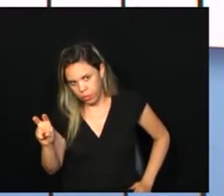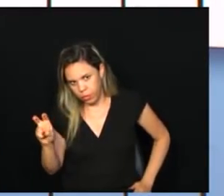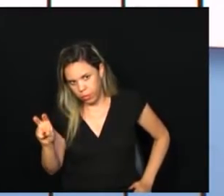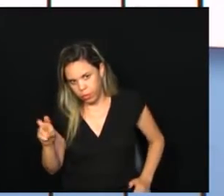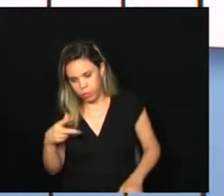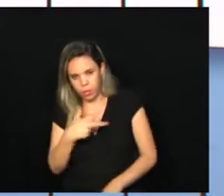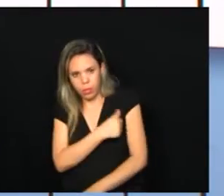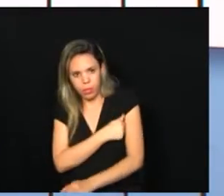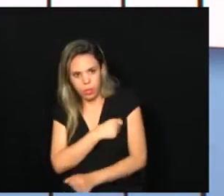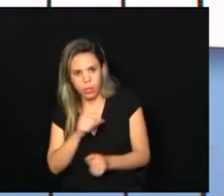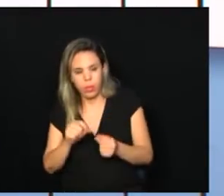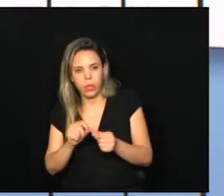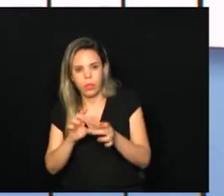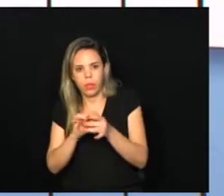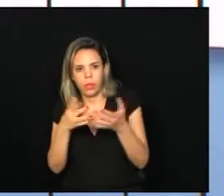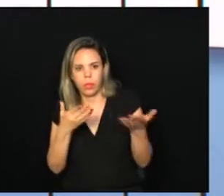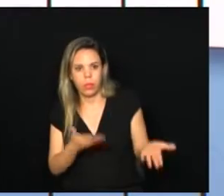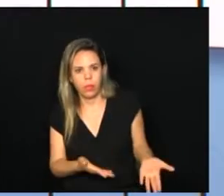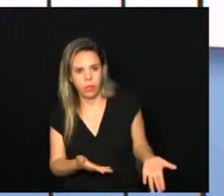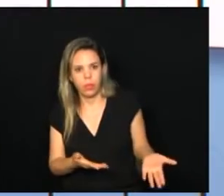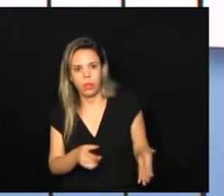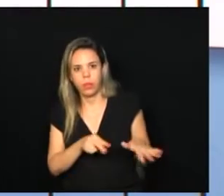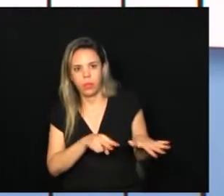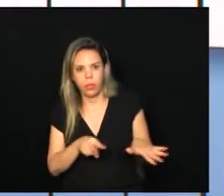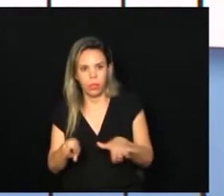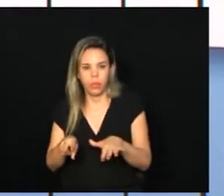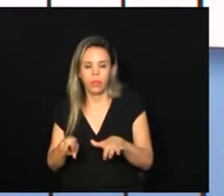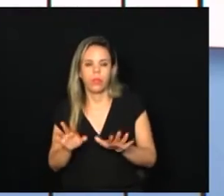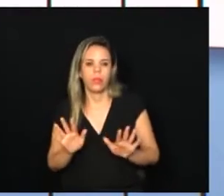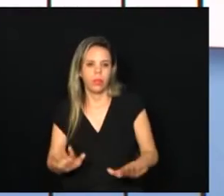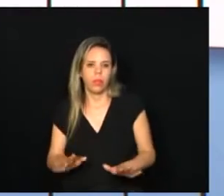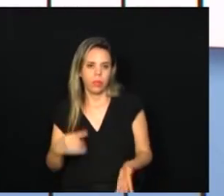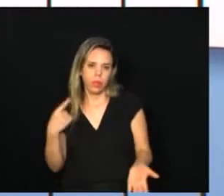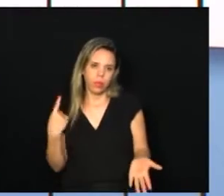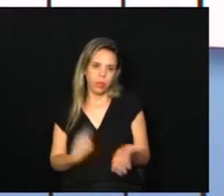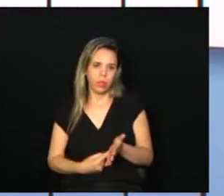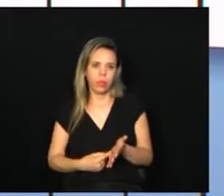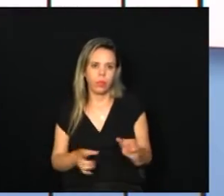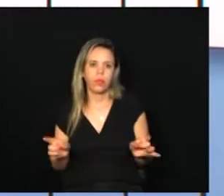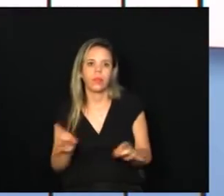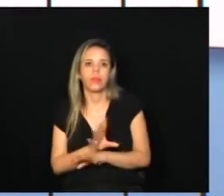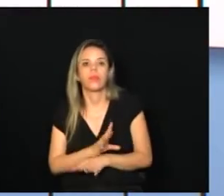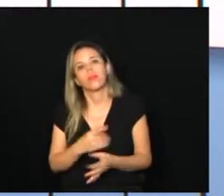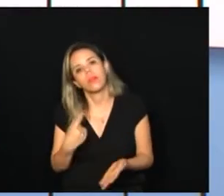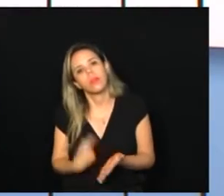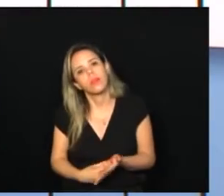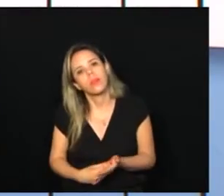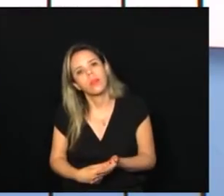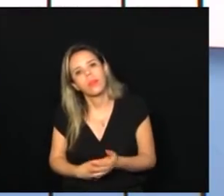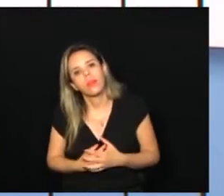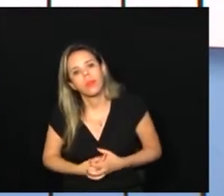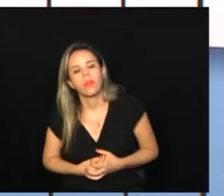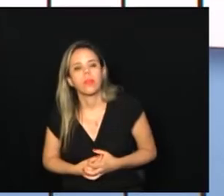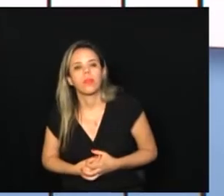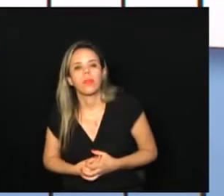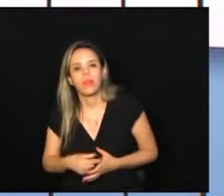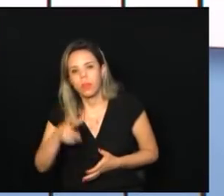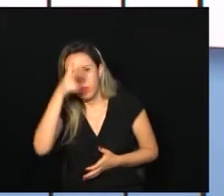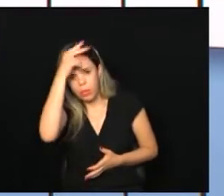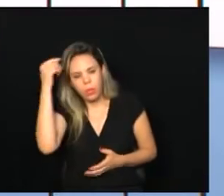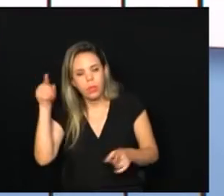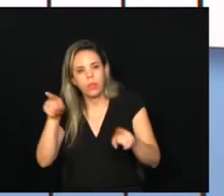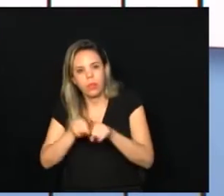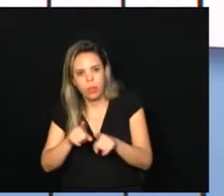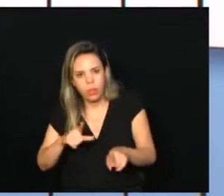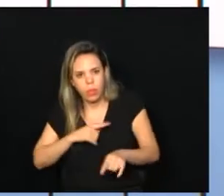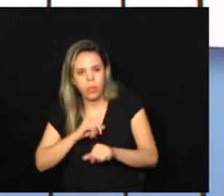11.795 doses que foram disponibilizadas nessa semana, mas o agendamento acabou. No entanto, a Prefeitura